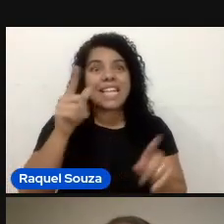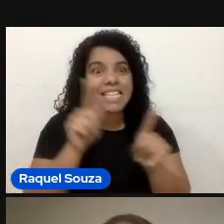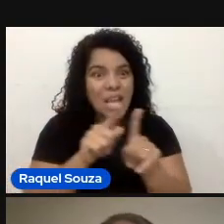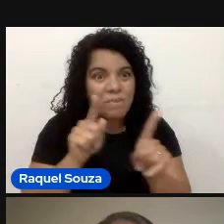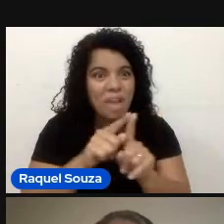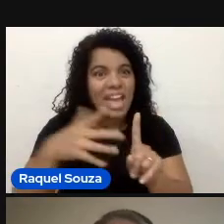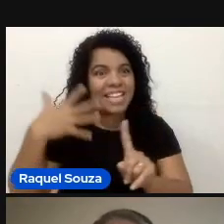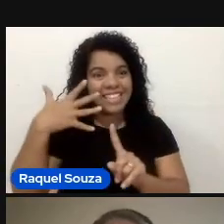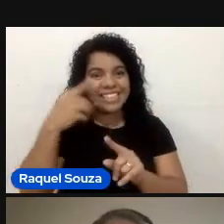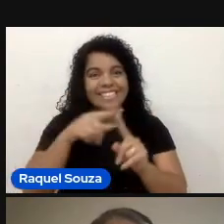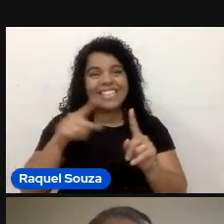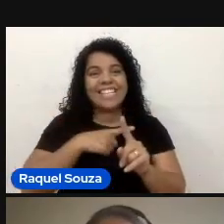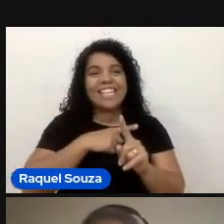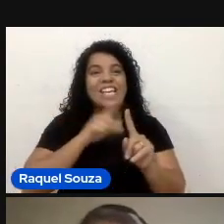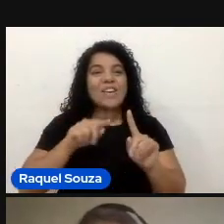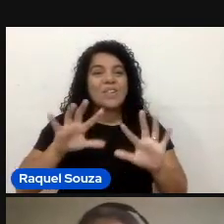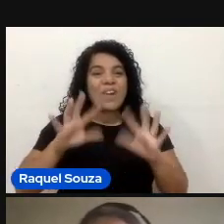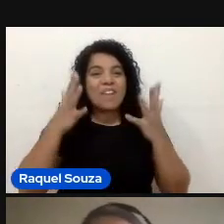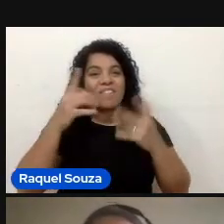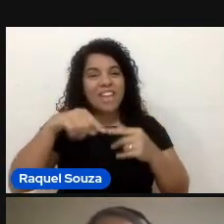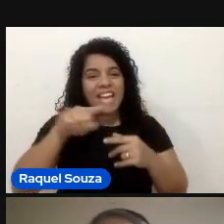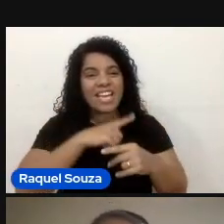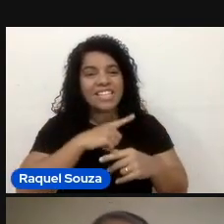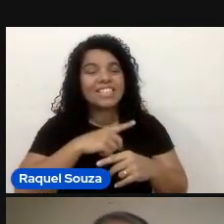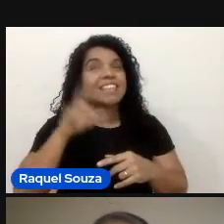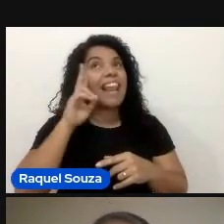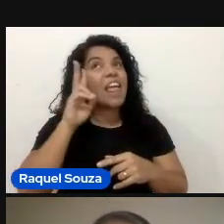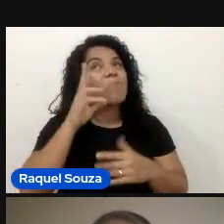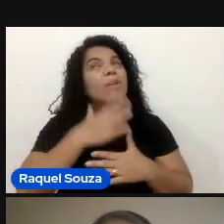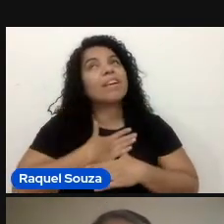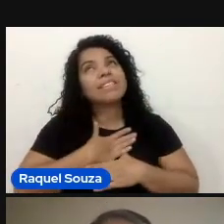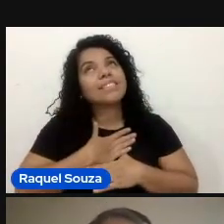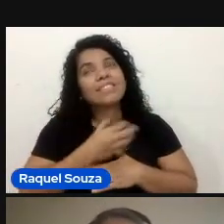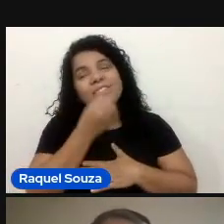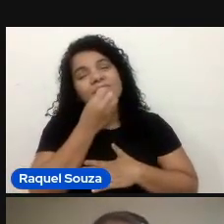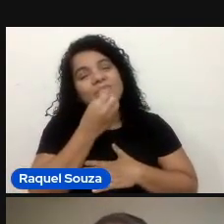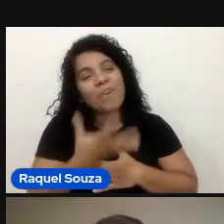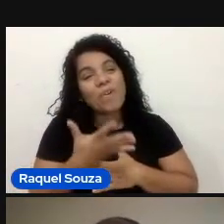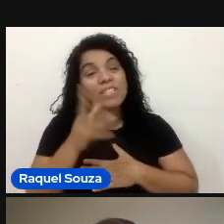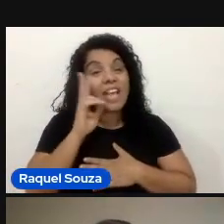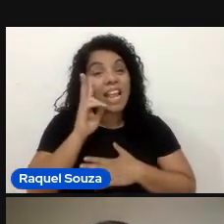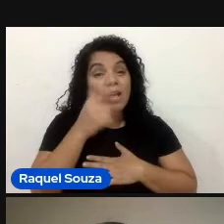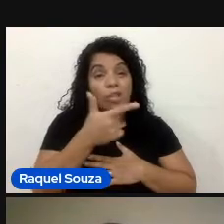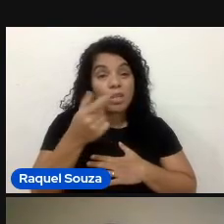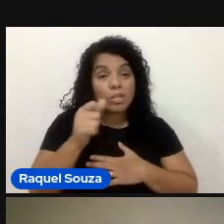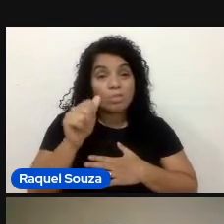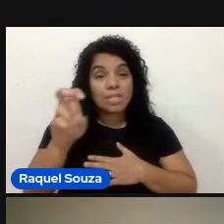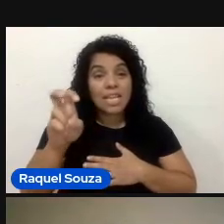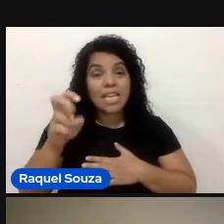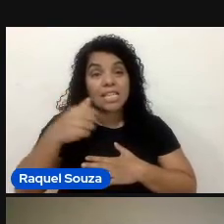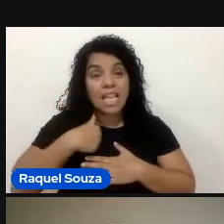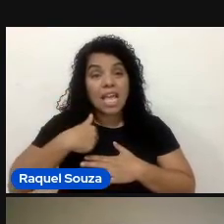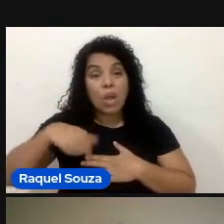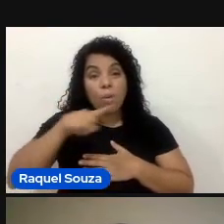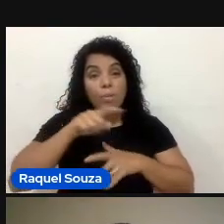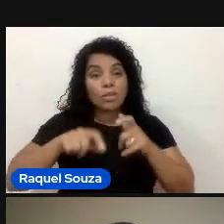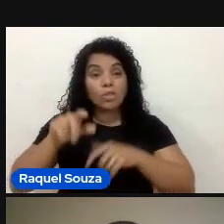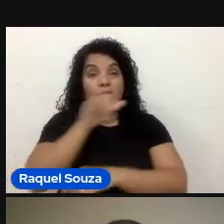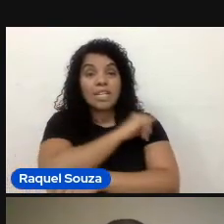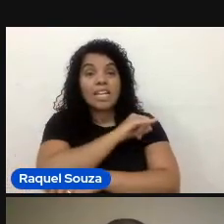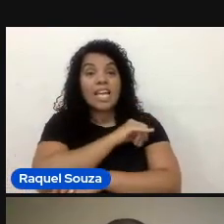E um evento que traz lembranças muito boas. Eu lembro que em 2015 eu e uma galera aqui do Rio, a gente alugou uma